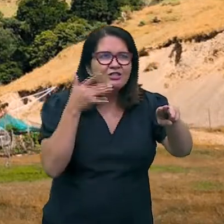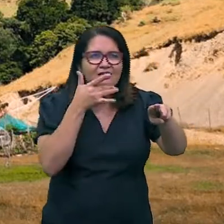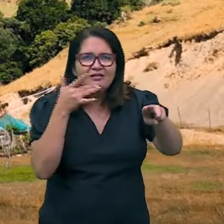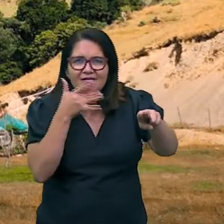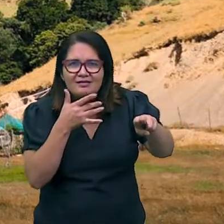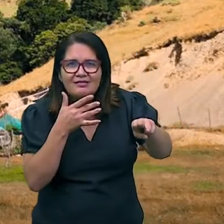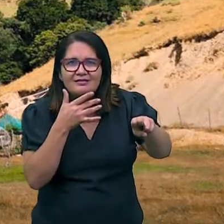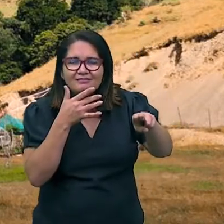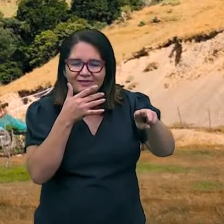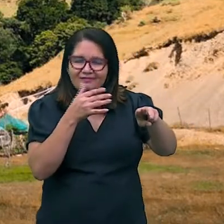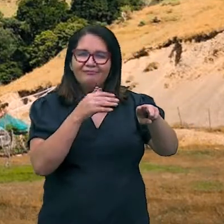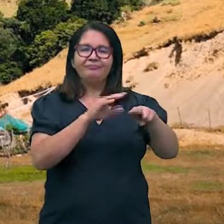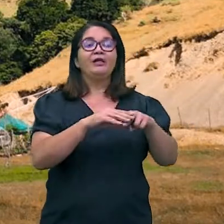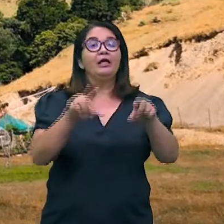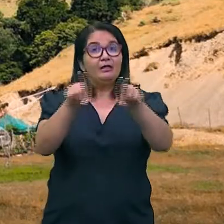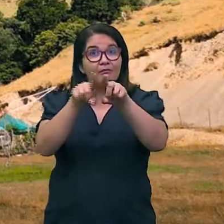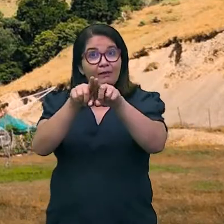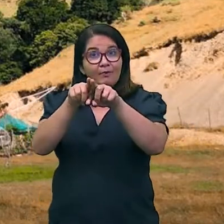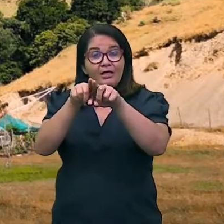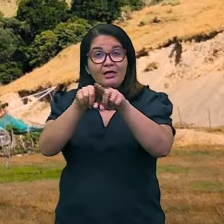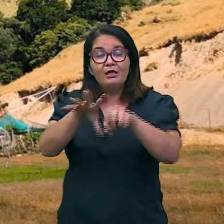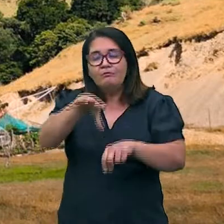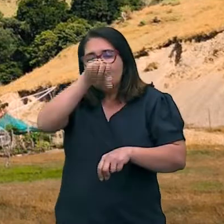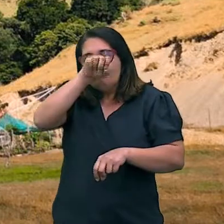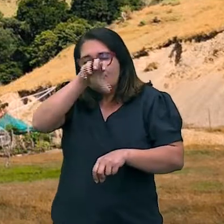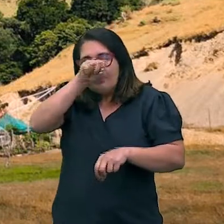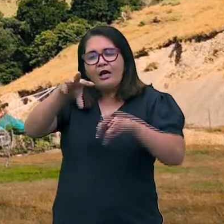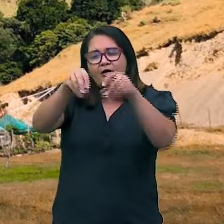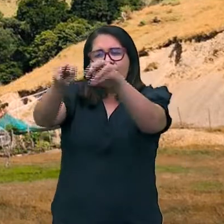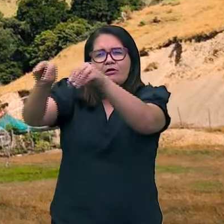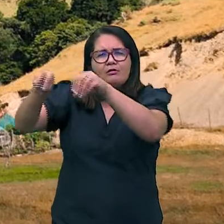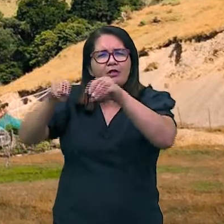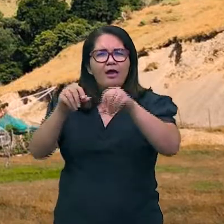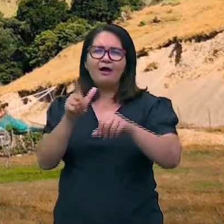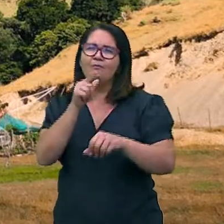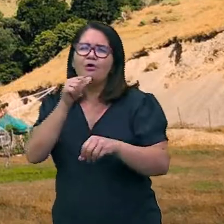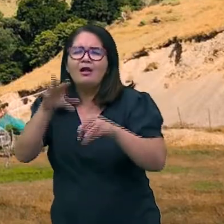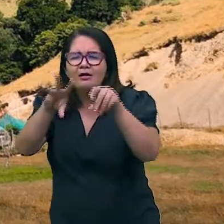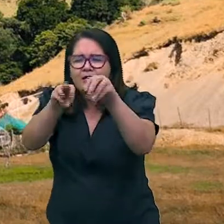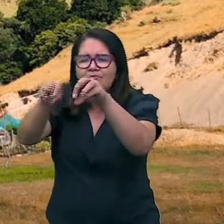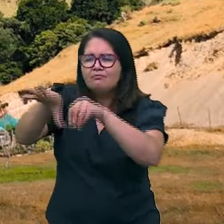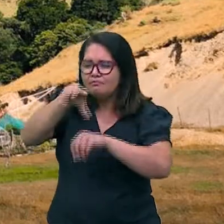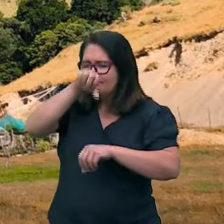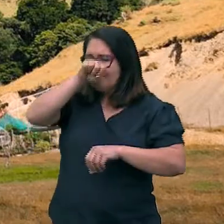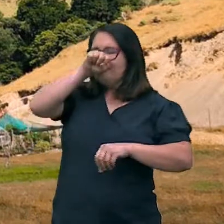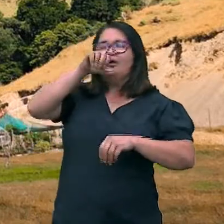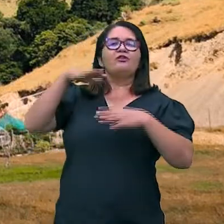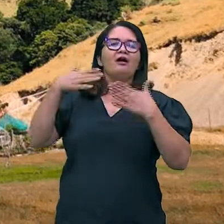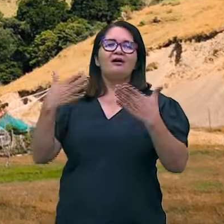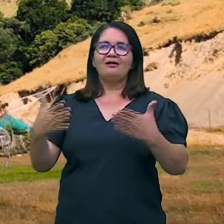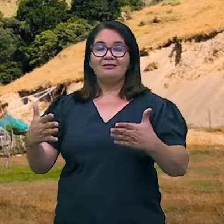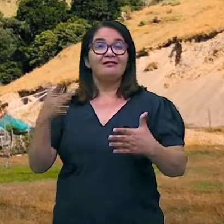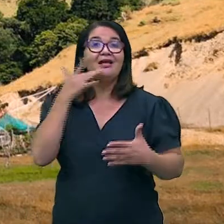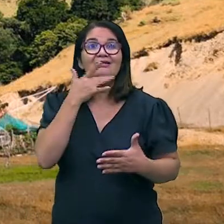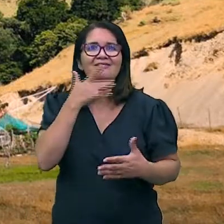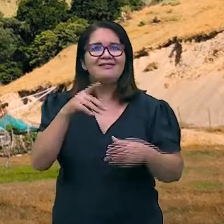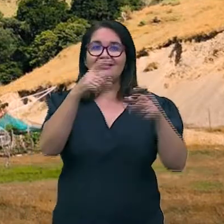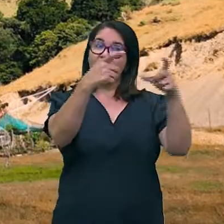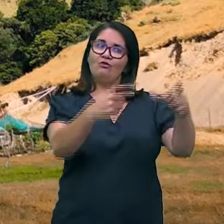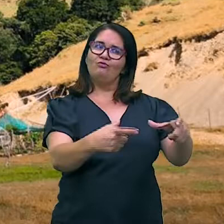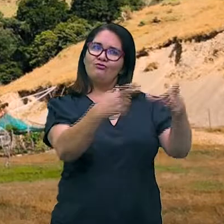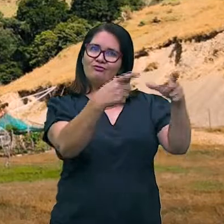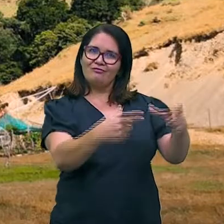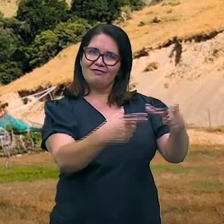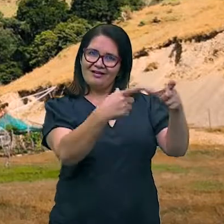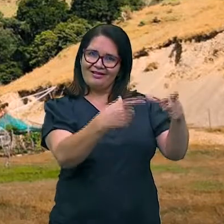o olfato. Note que vocabulários associados tradicionalmente a uma